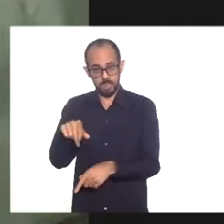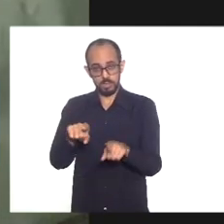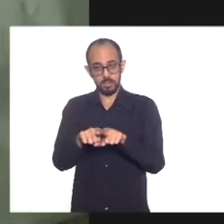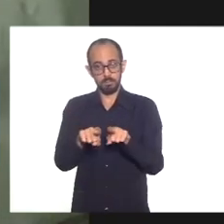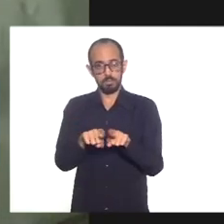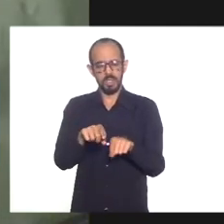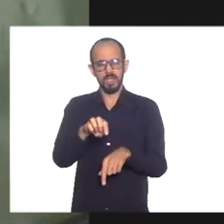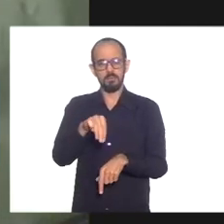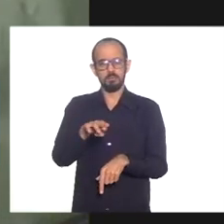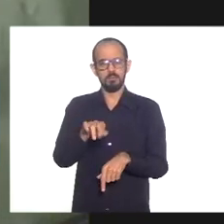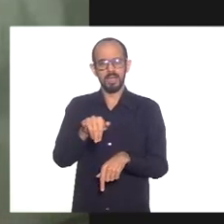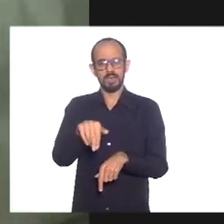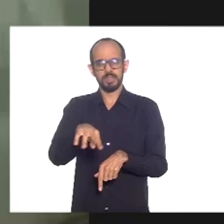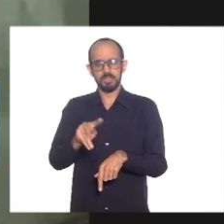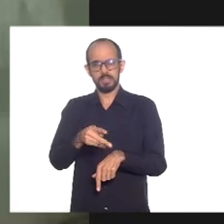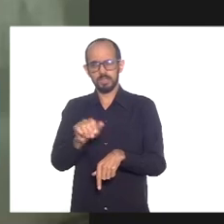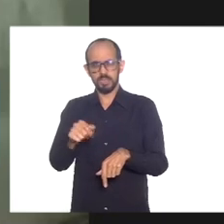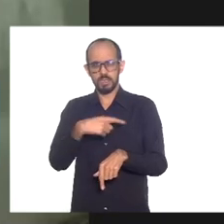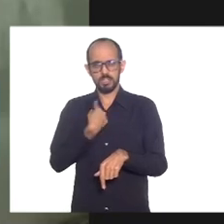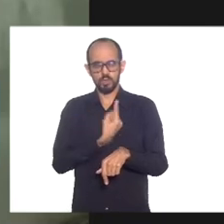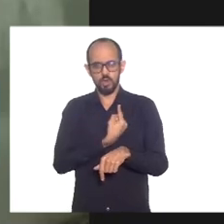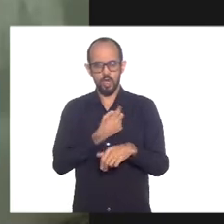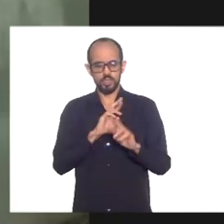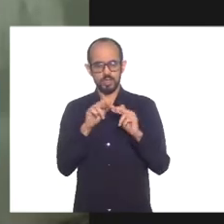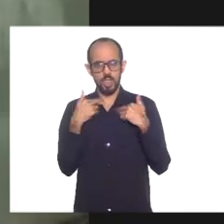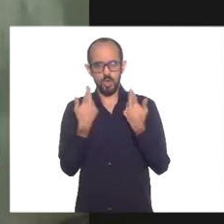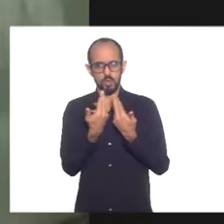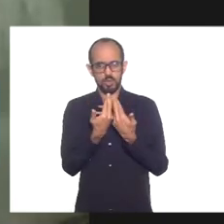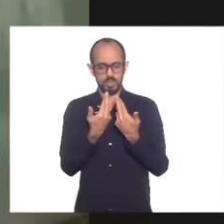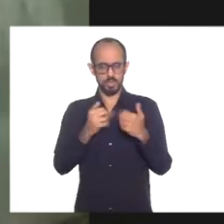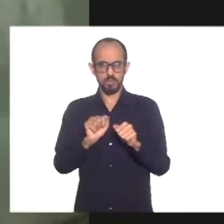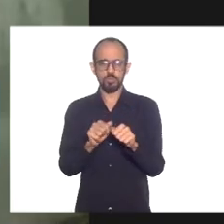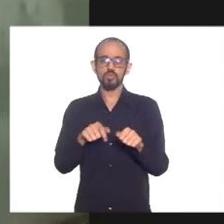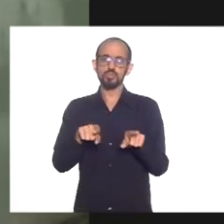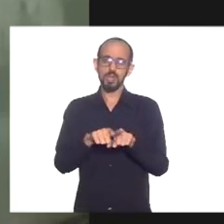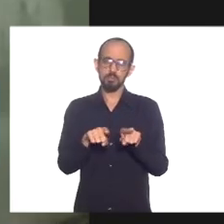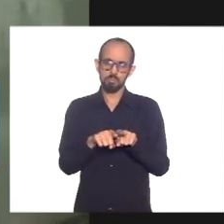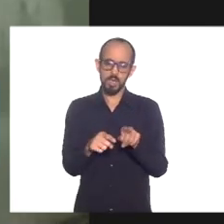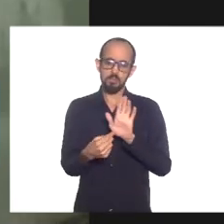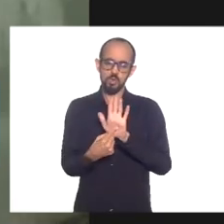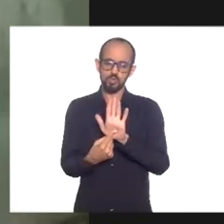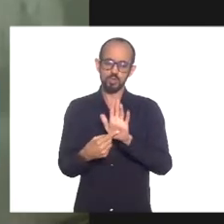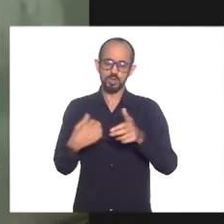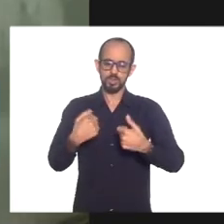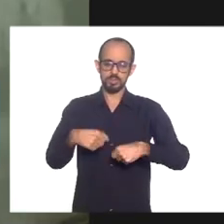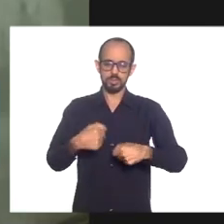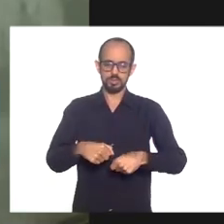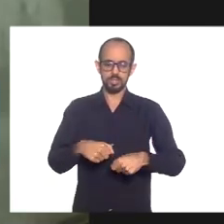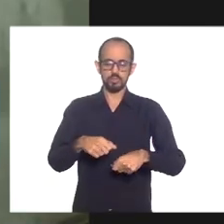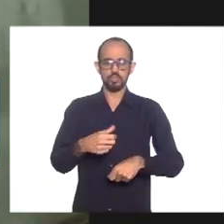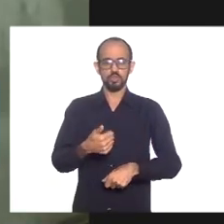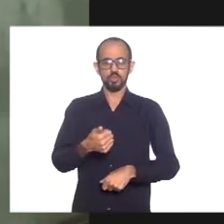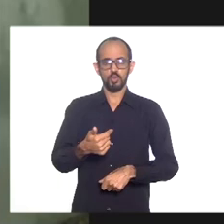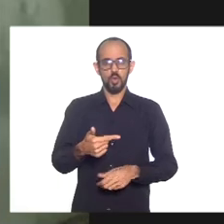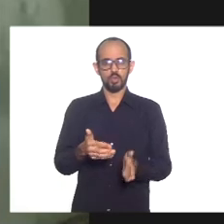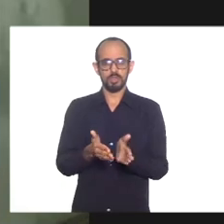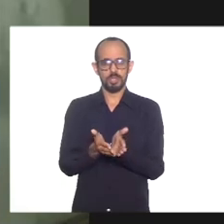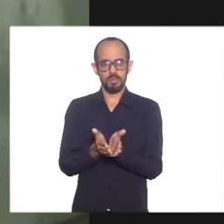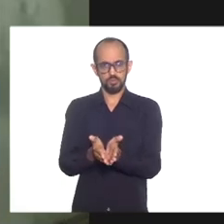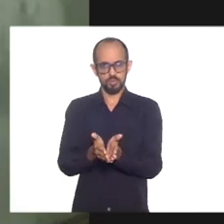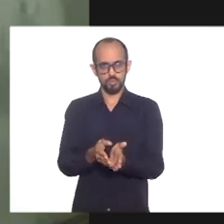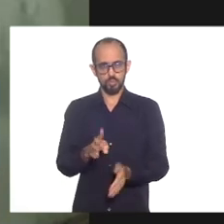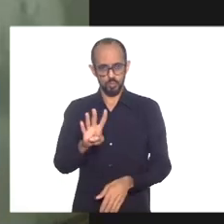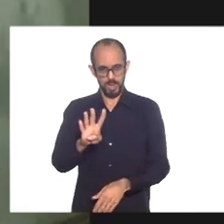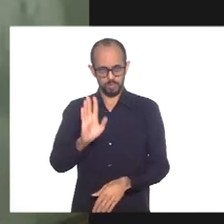estivemos reunidos, também colocou a sua demanda de 12 navios fragata, 4 deles